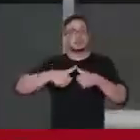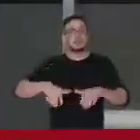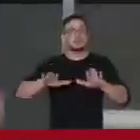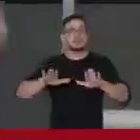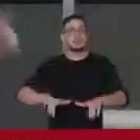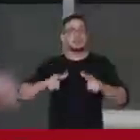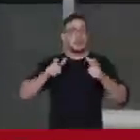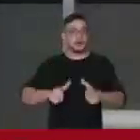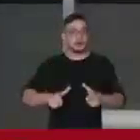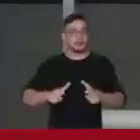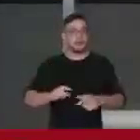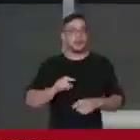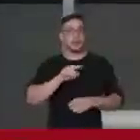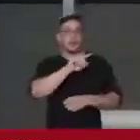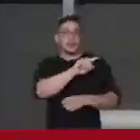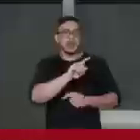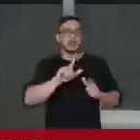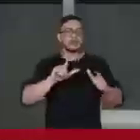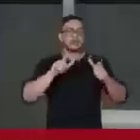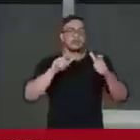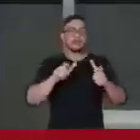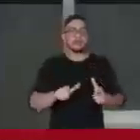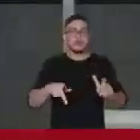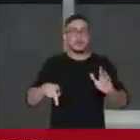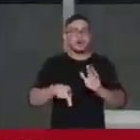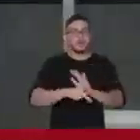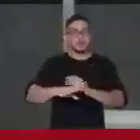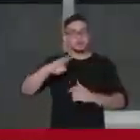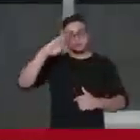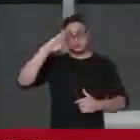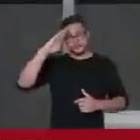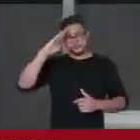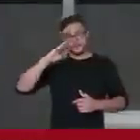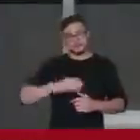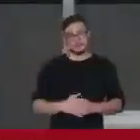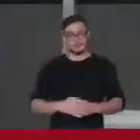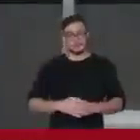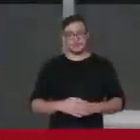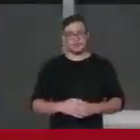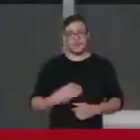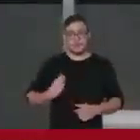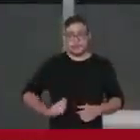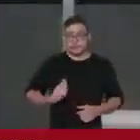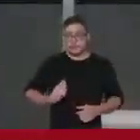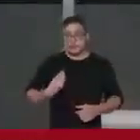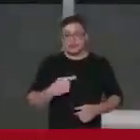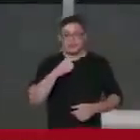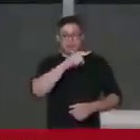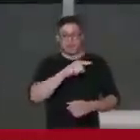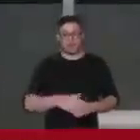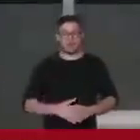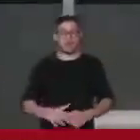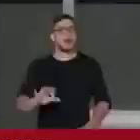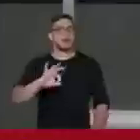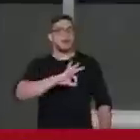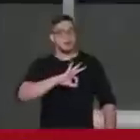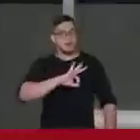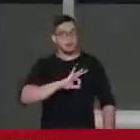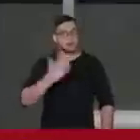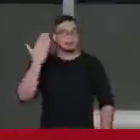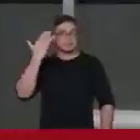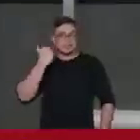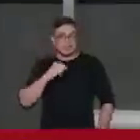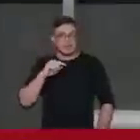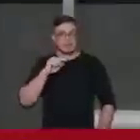tempo em frente ali acampados vieram de lá a polícia sabe que eles vieram de lá vieram